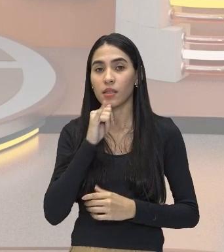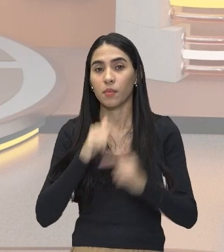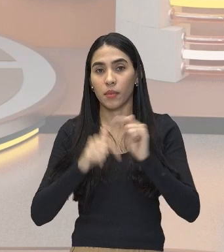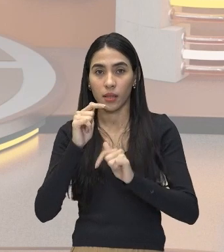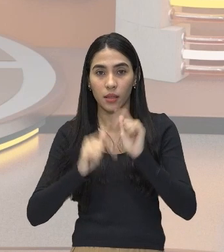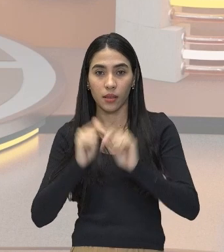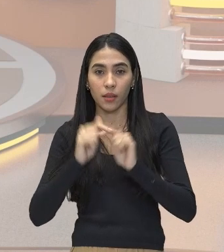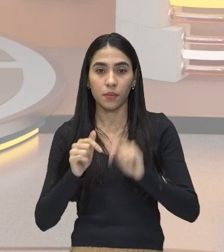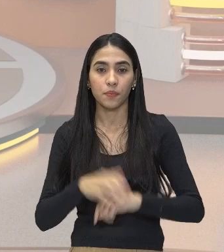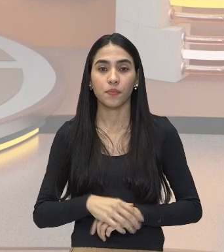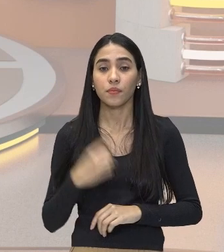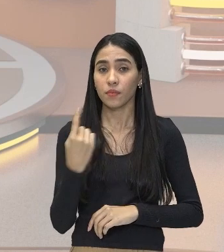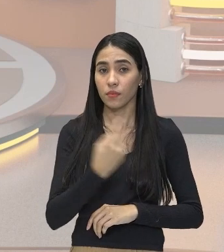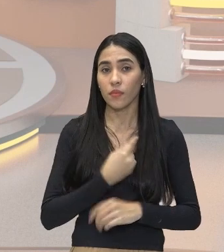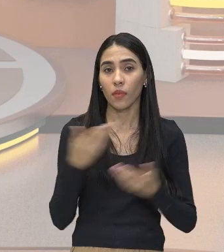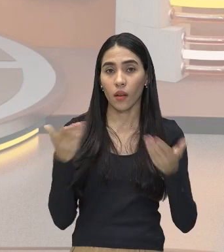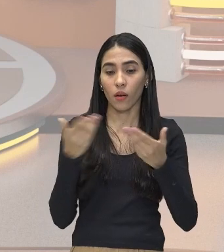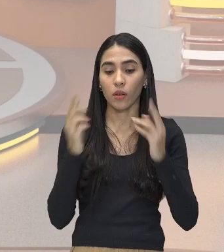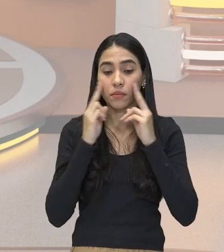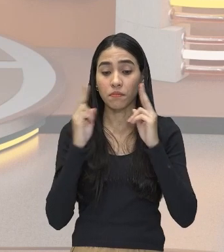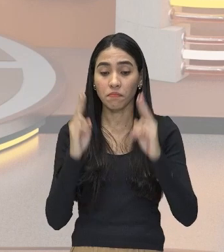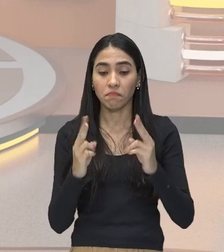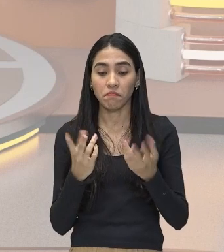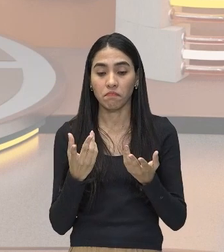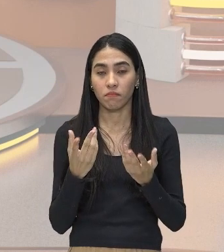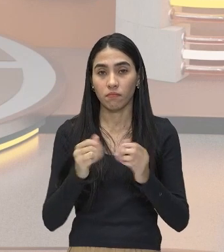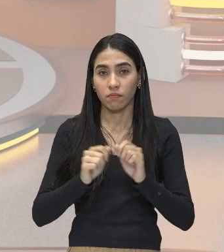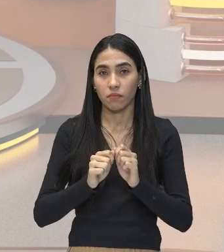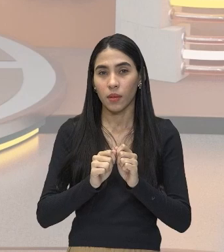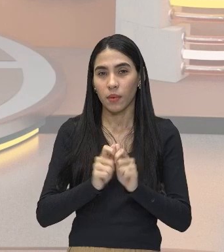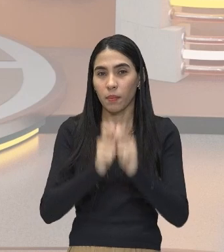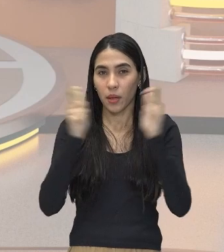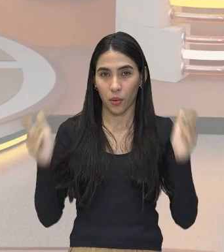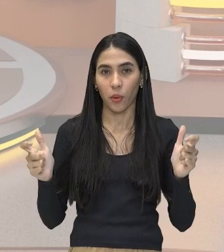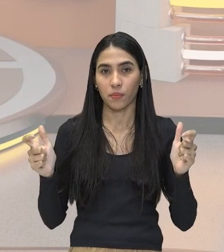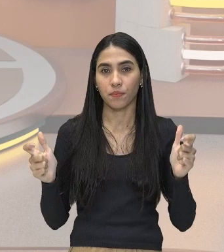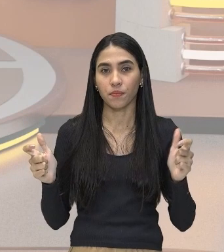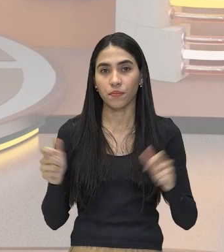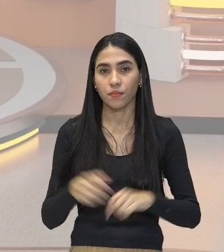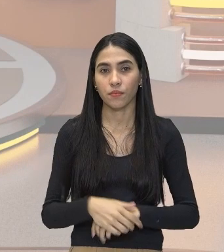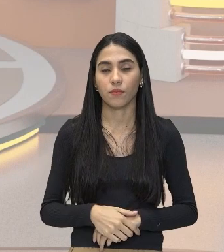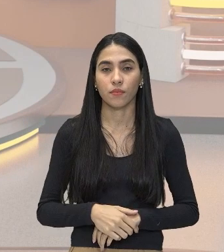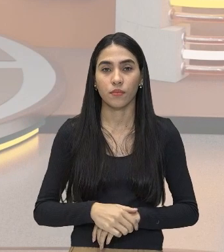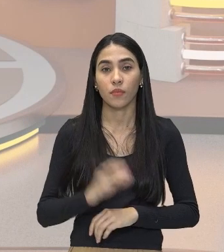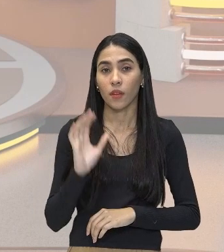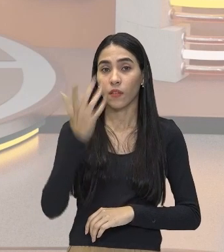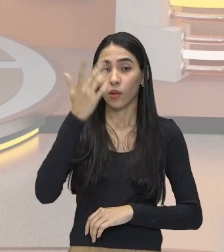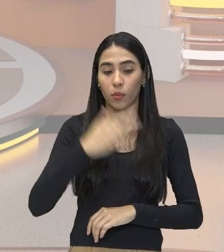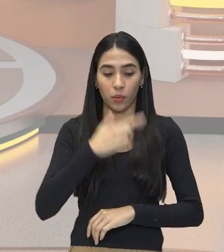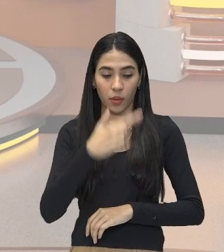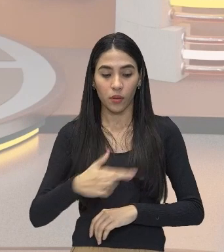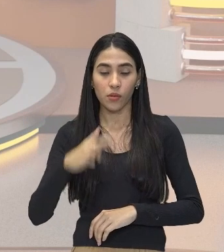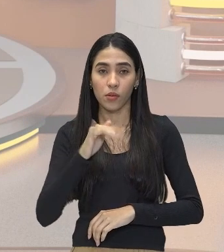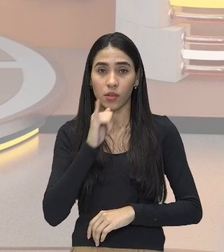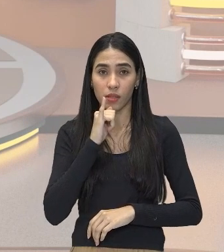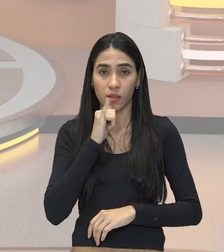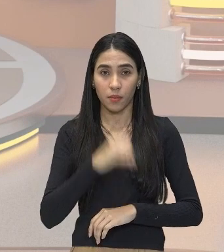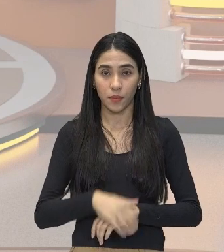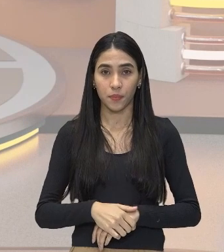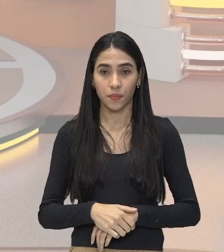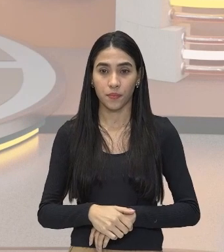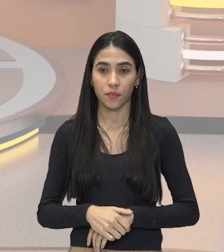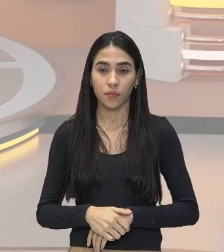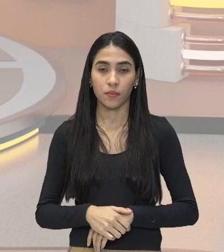objeto, nós estamos olhando agora para uma realidade mais ampla, né? Que é o fenômeno religioso, por exemplo.